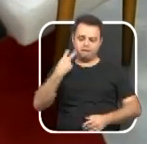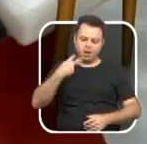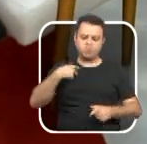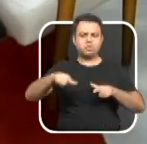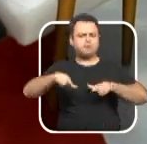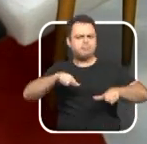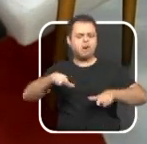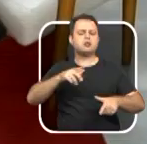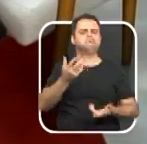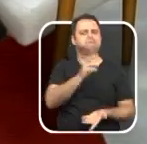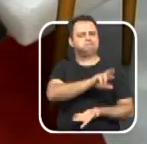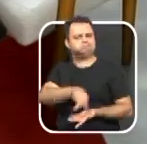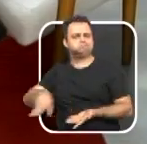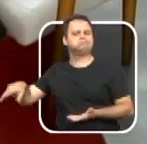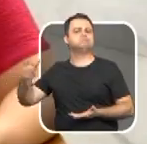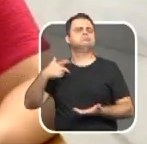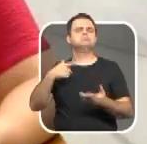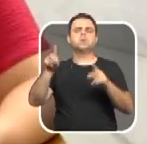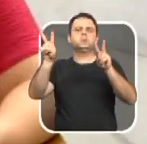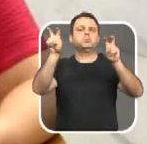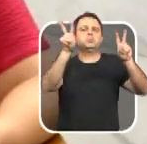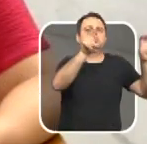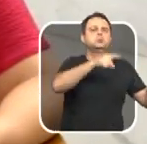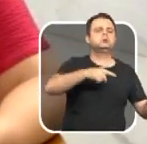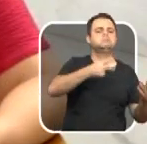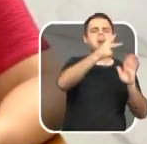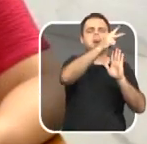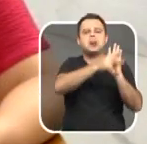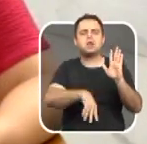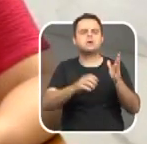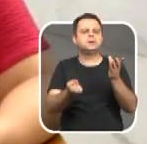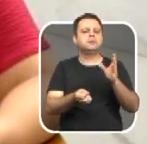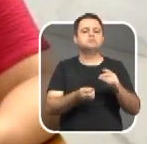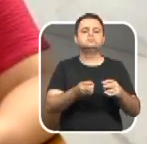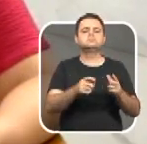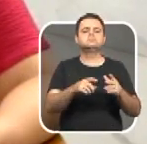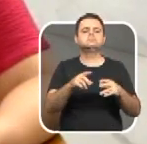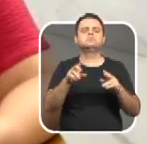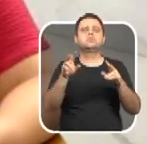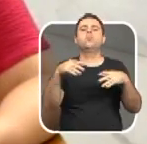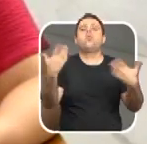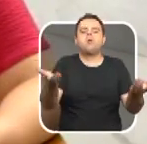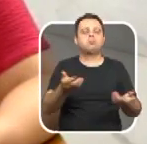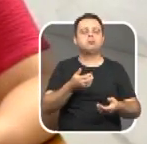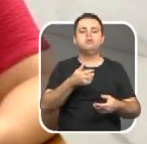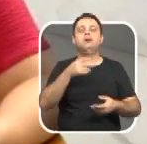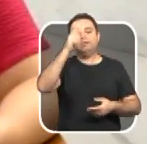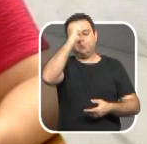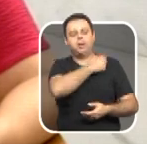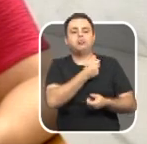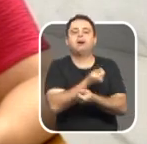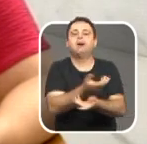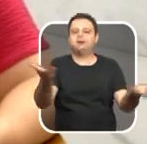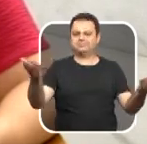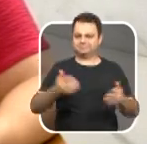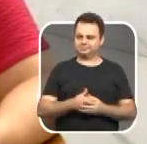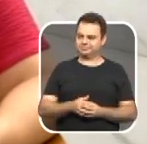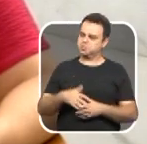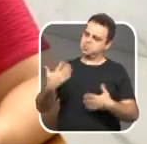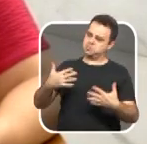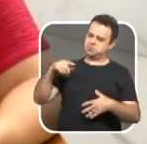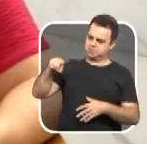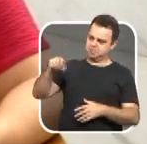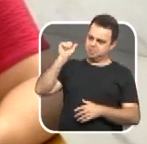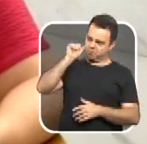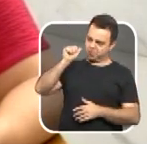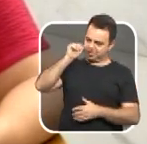Carina, assim, você já faz história aqui na Câmara, primeira mulher vice-presidente, primeira mulher na mesa diretora, né? E você trabalha